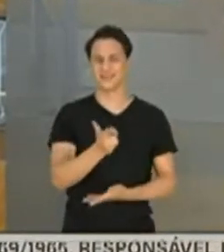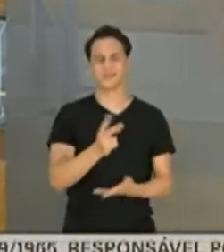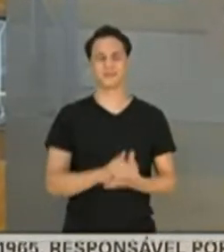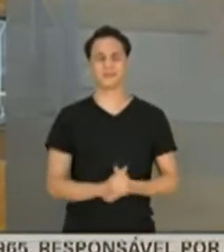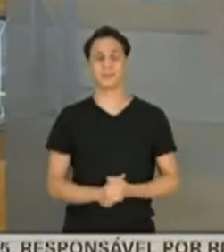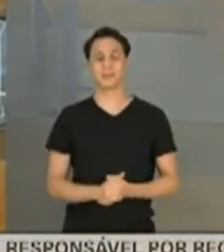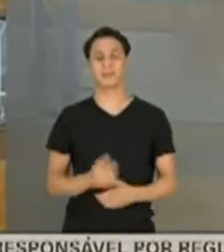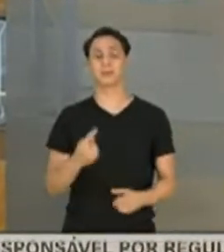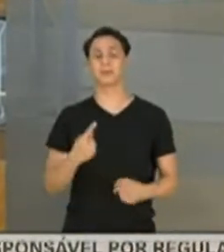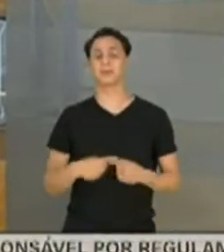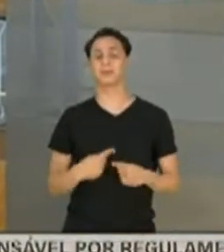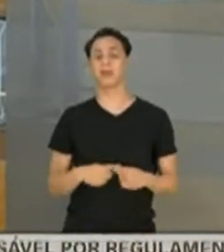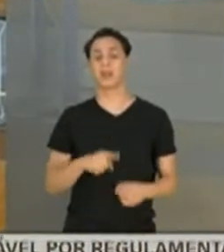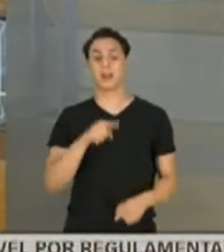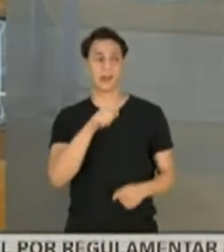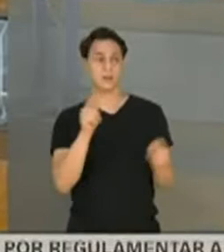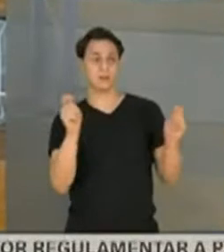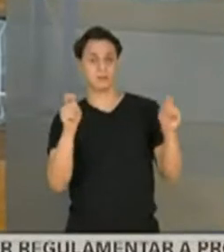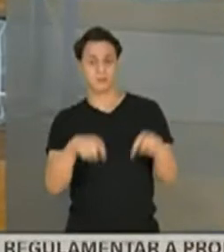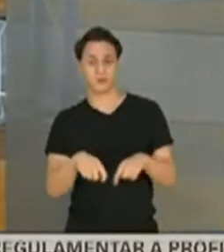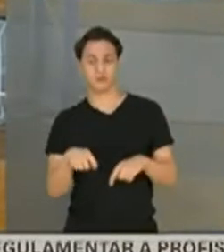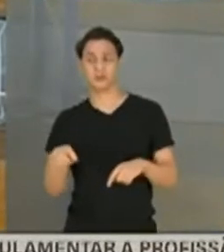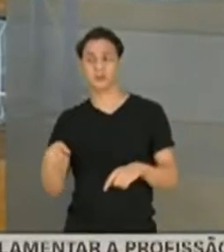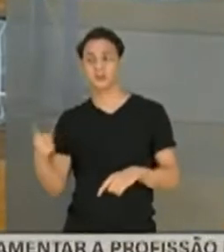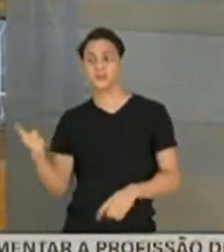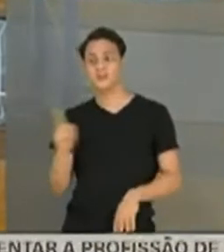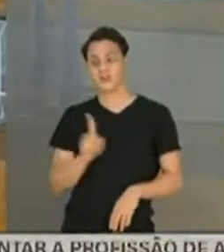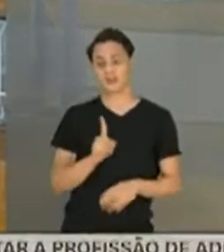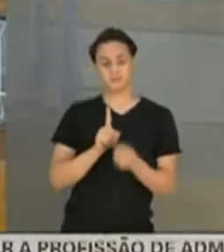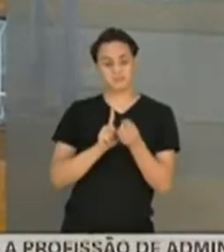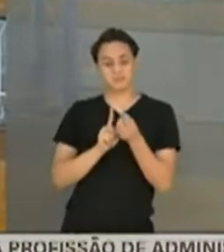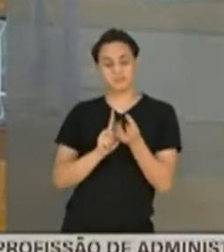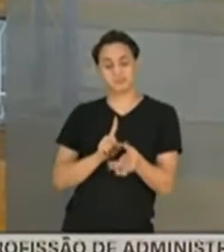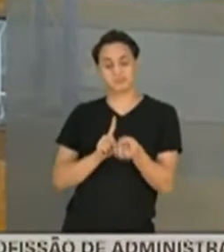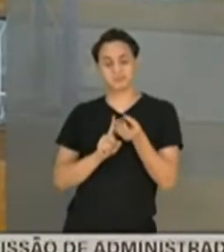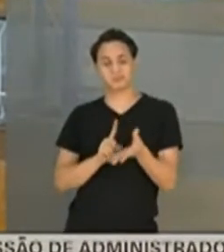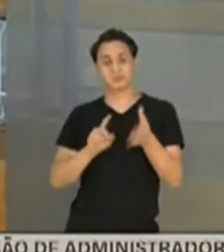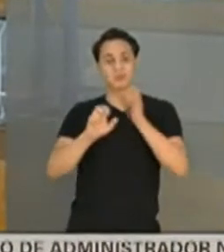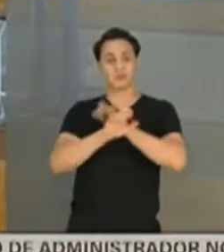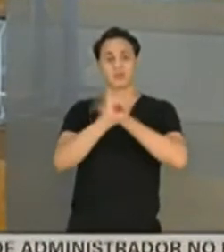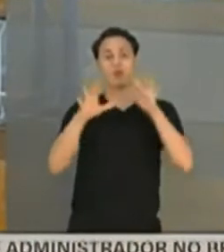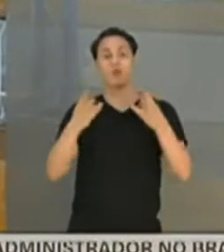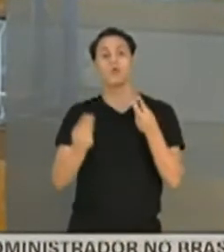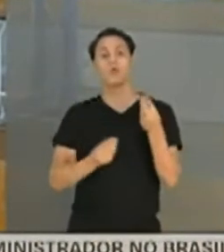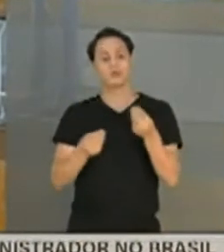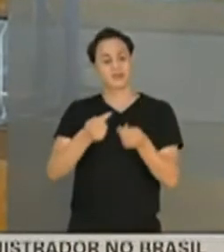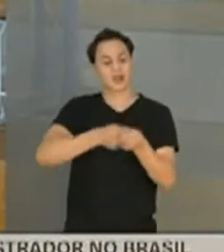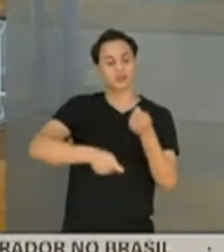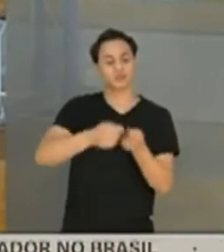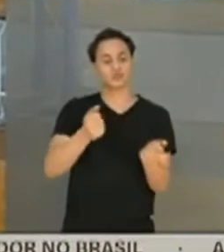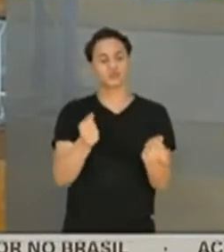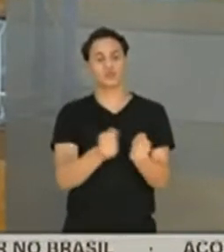Porque ele pode trazer esclarecimentos tanto dessa negociação da Covaxin,